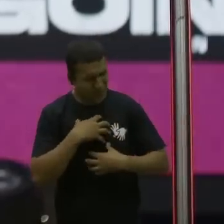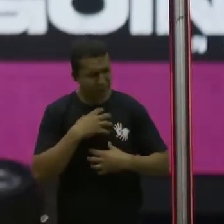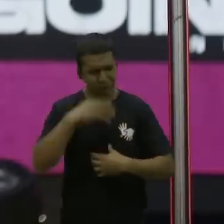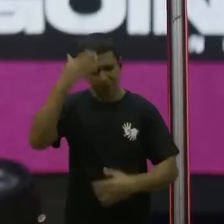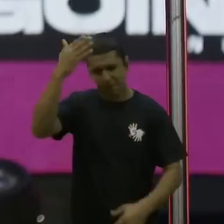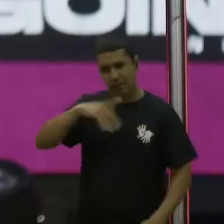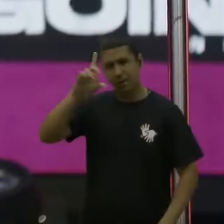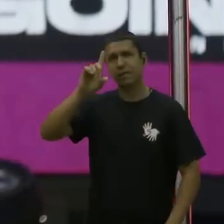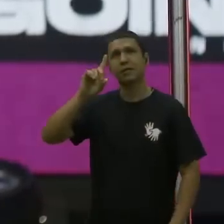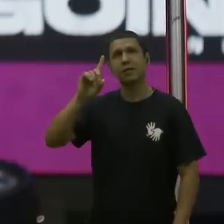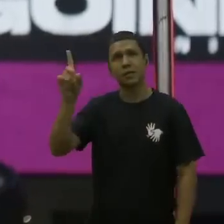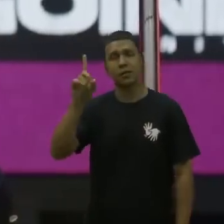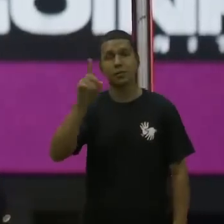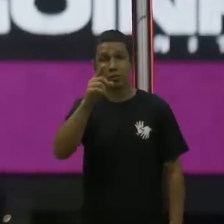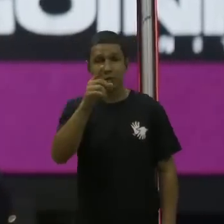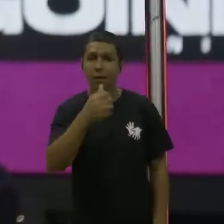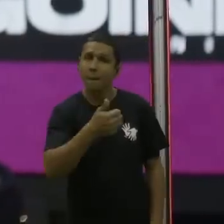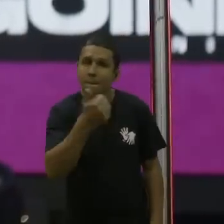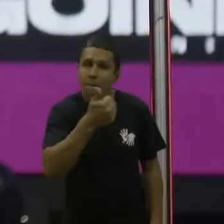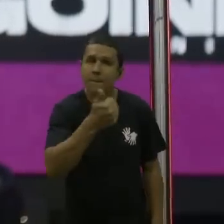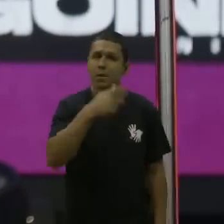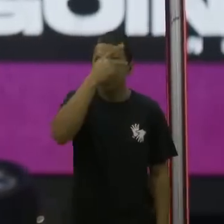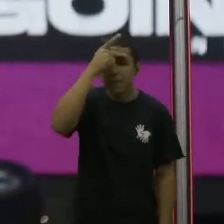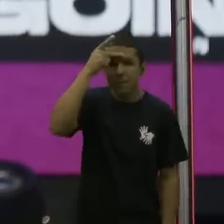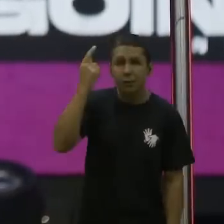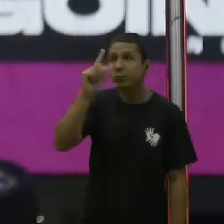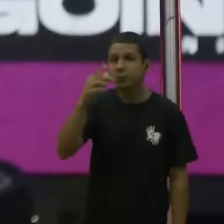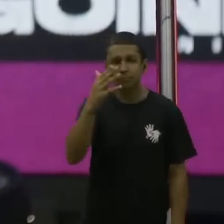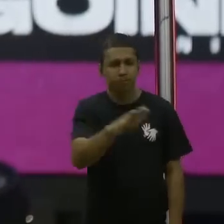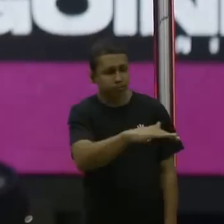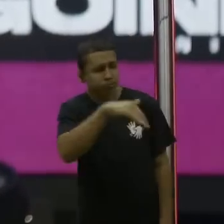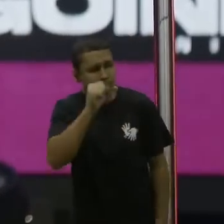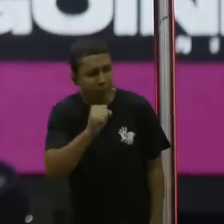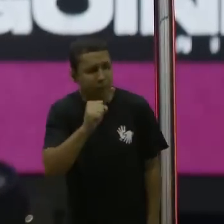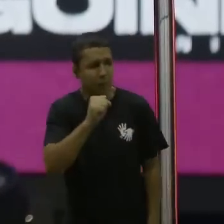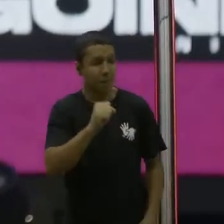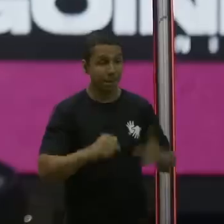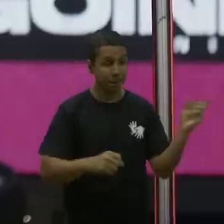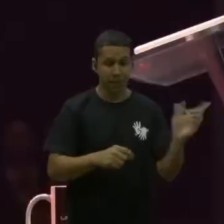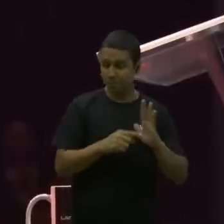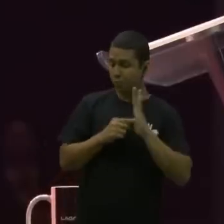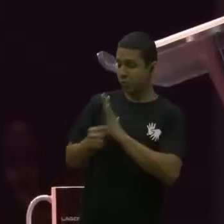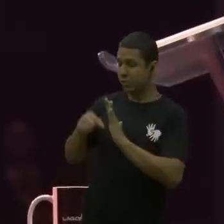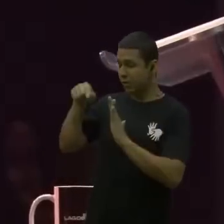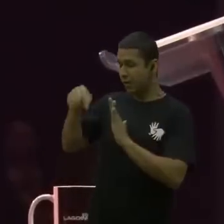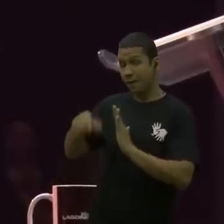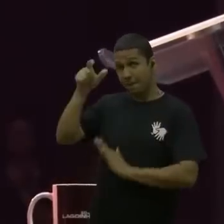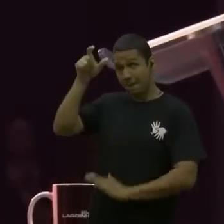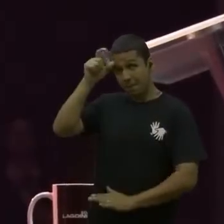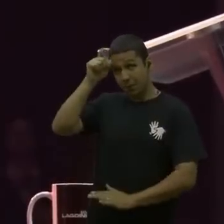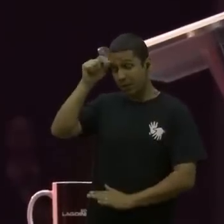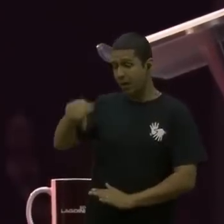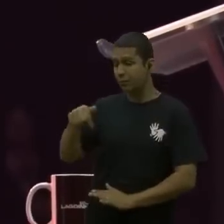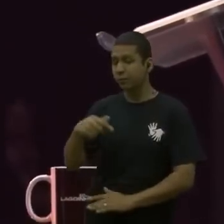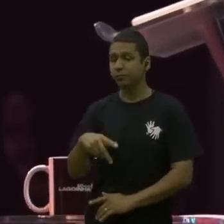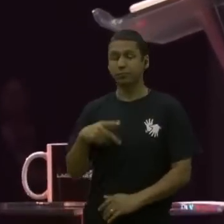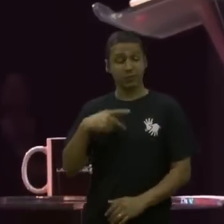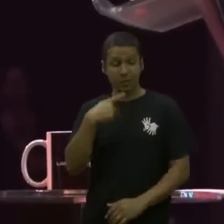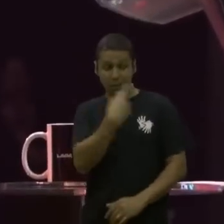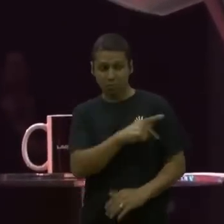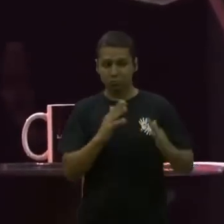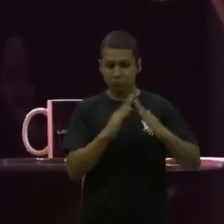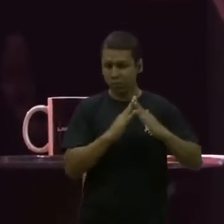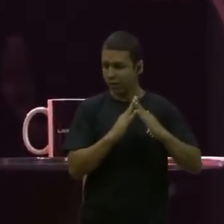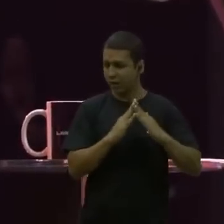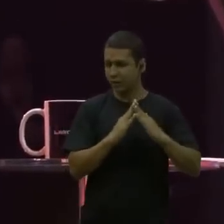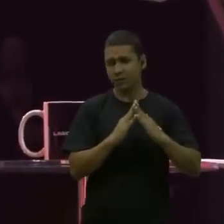Deus. Você já foi a primeira pessoa que Deus trouxe para mostrar para Ele que a casa inteira não vai ser só uma